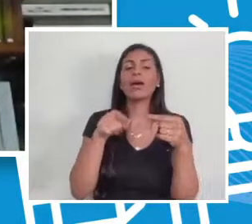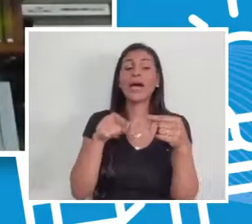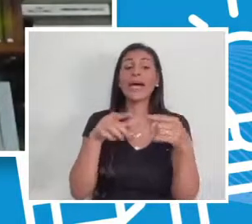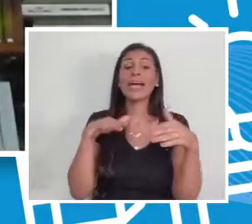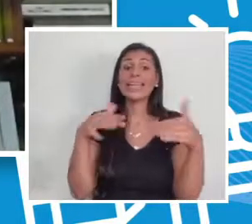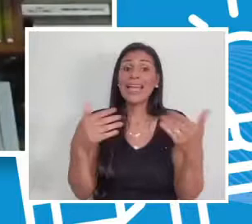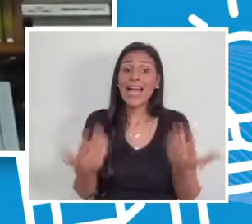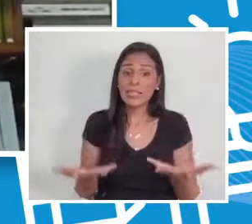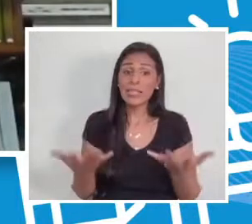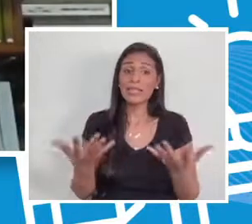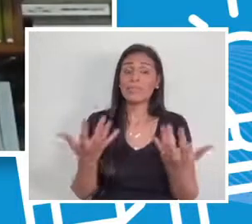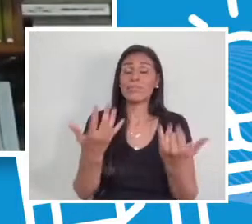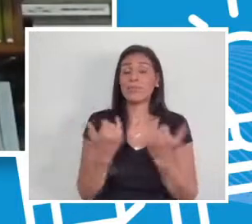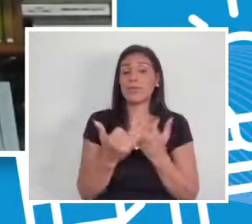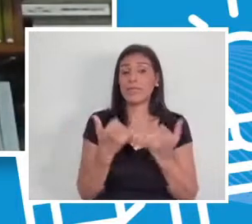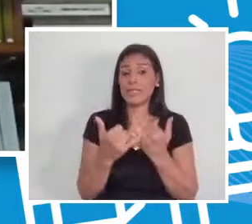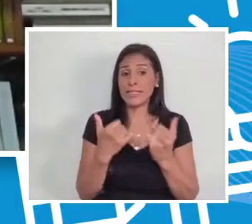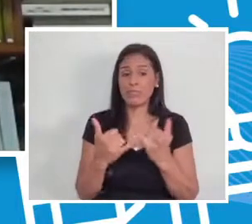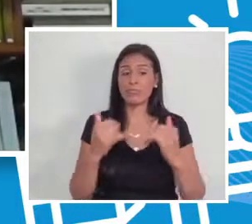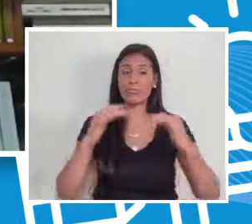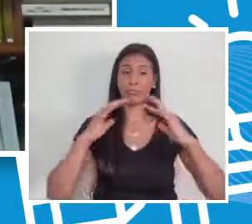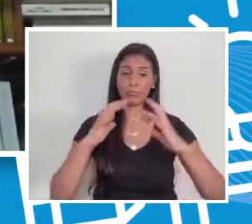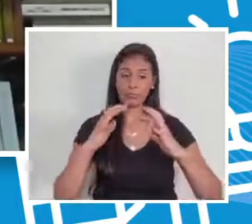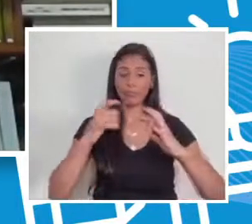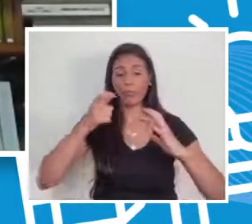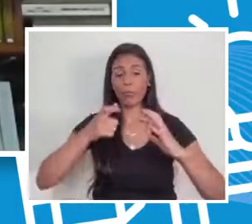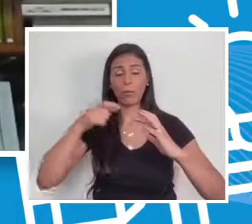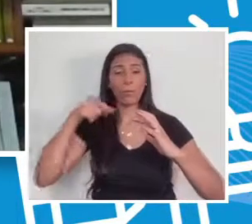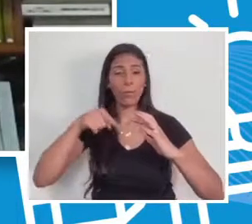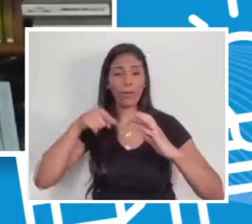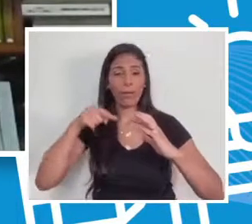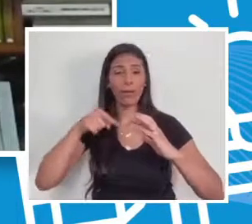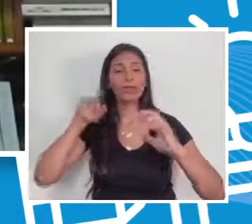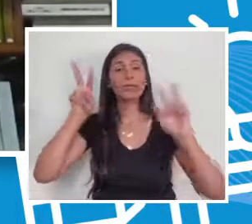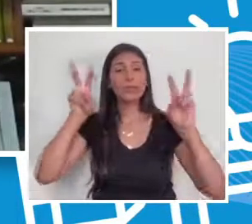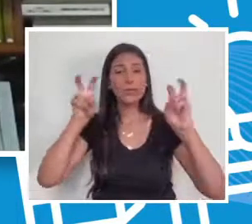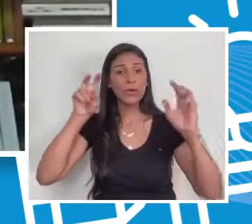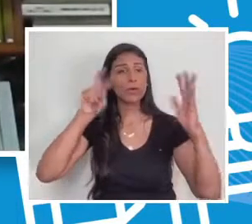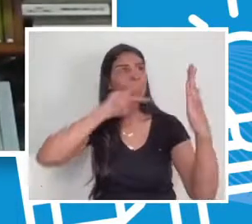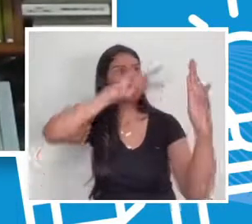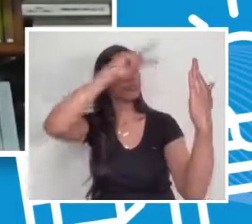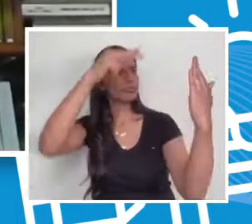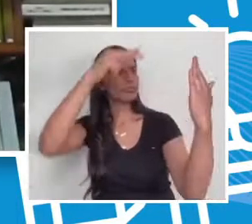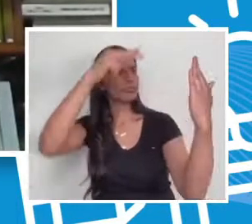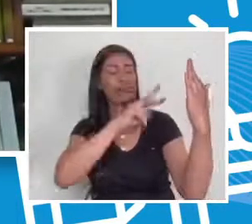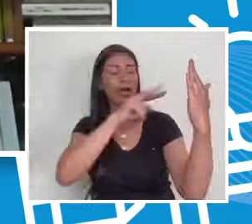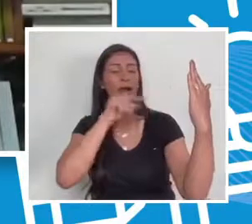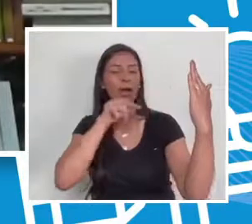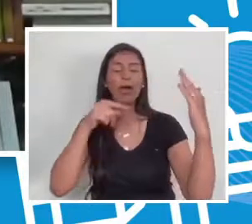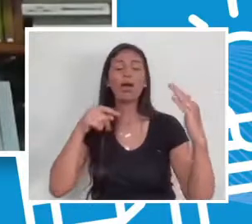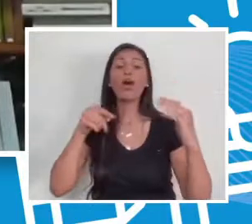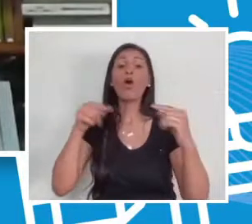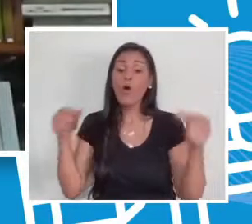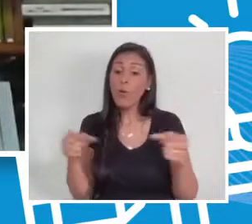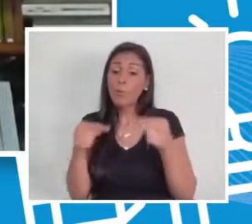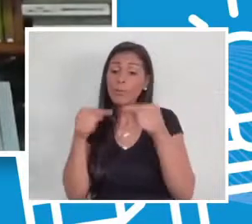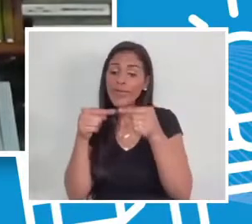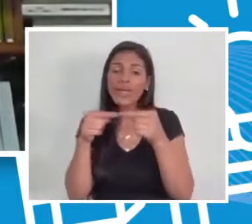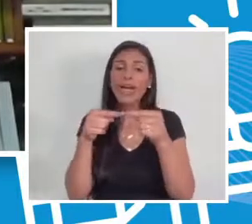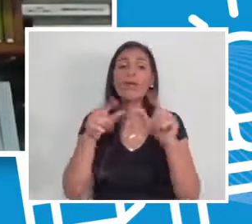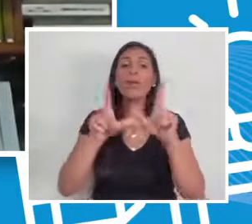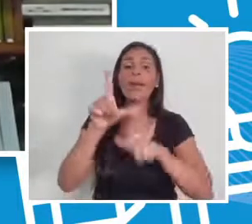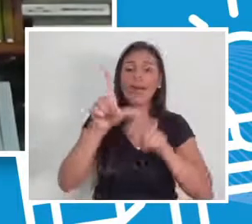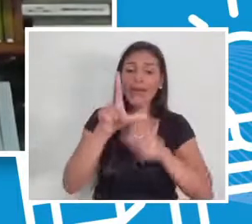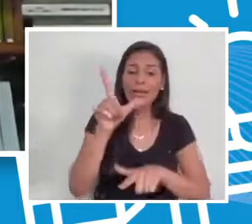do reconhecimento de faces com o reconhecimento de letras, grafemas, dos vários tipos. Entende? Isso